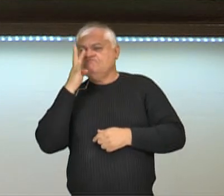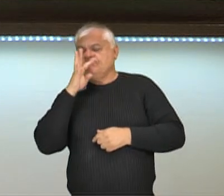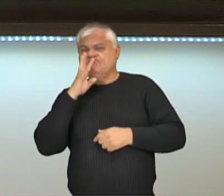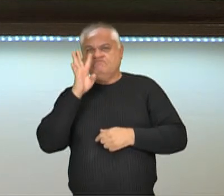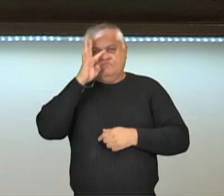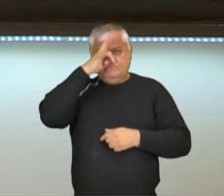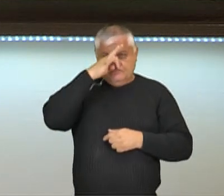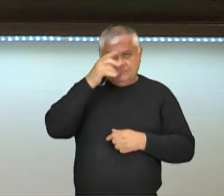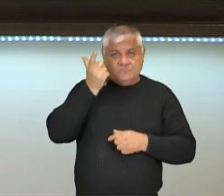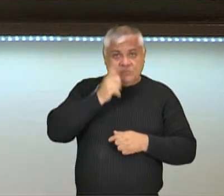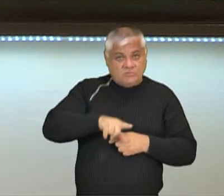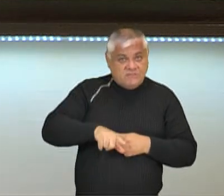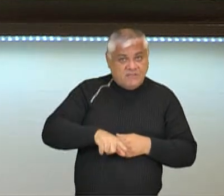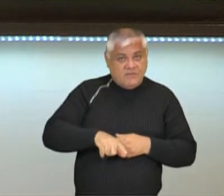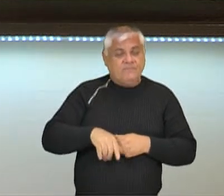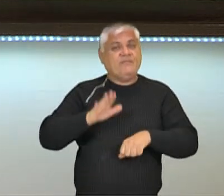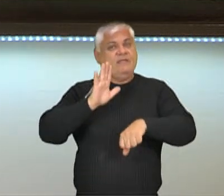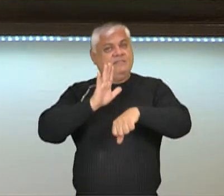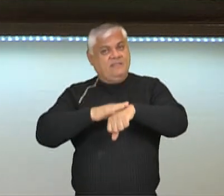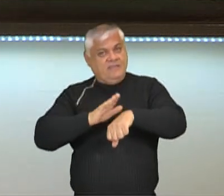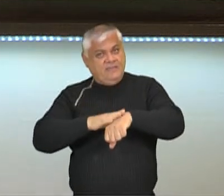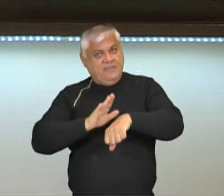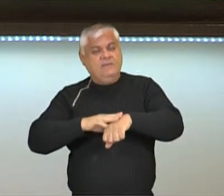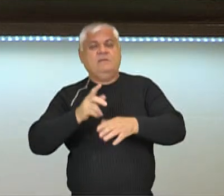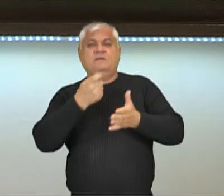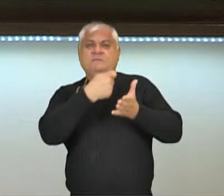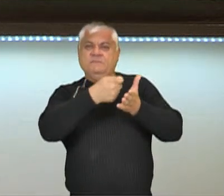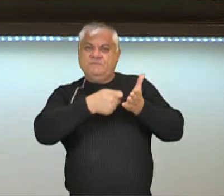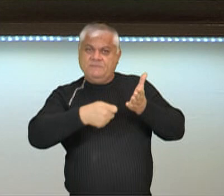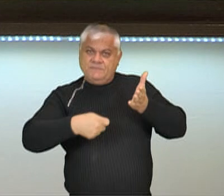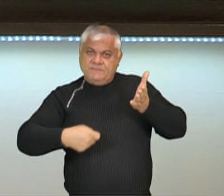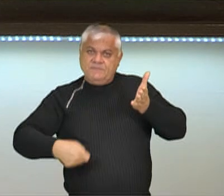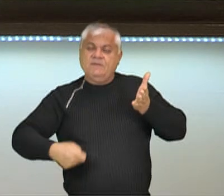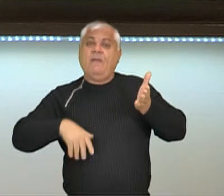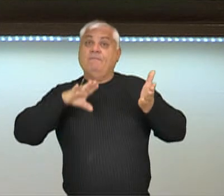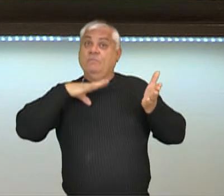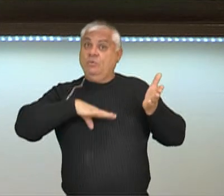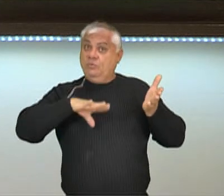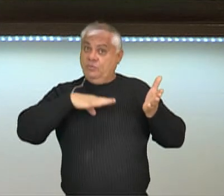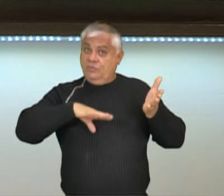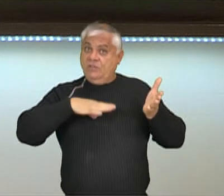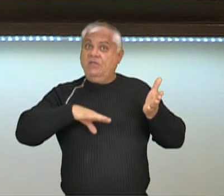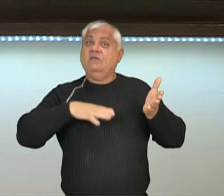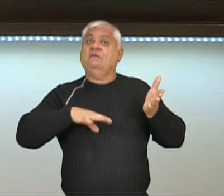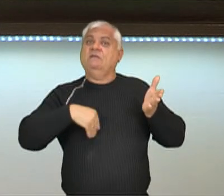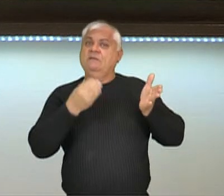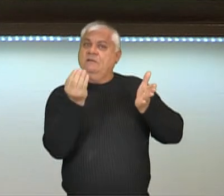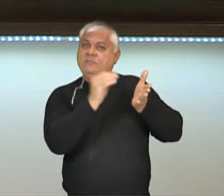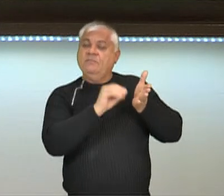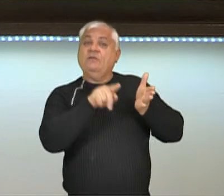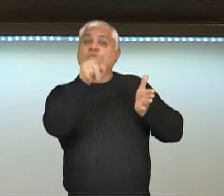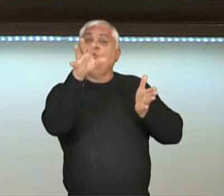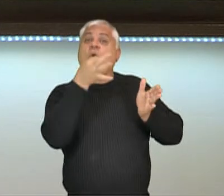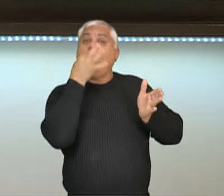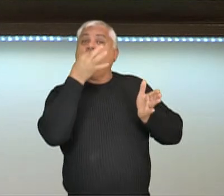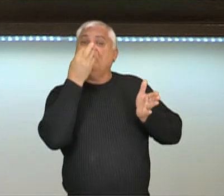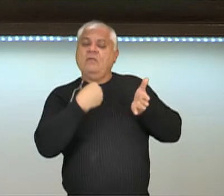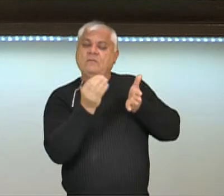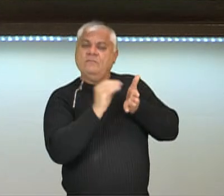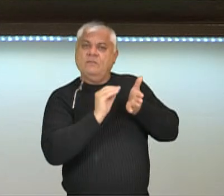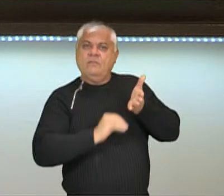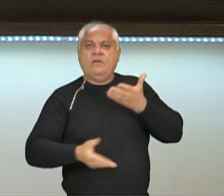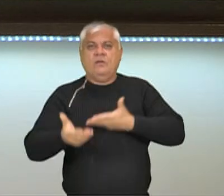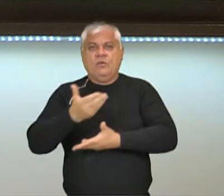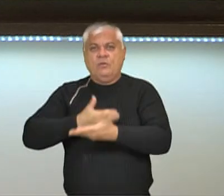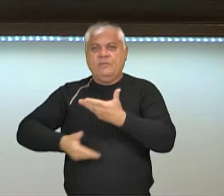difícil? Bom, eu vou te dar um tempo, você vai escrever, pode escrever em português, tá? Colocando a sua opinião para então você compartilhar com